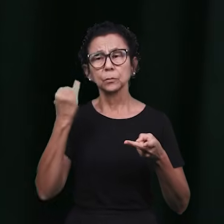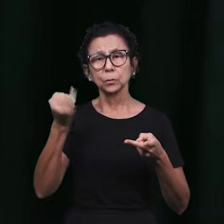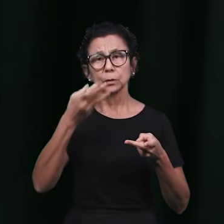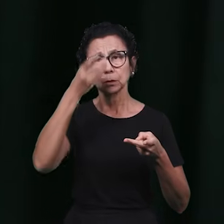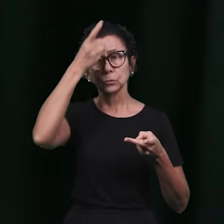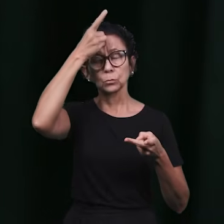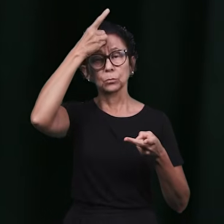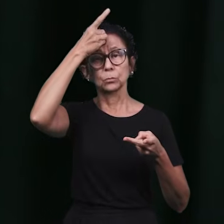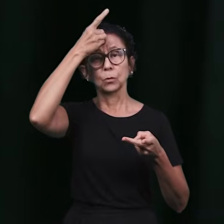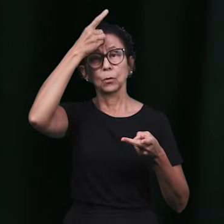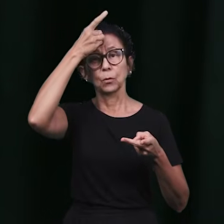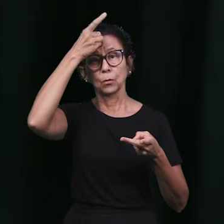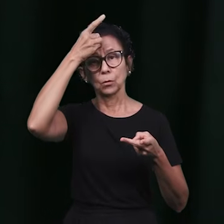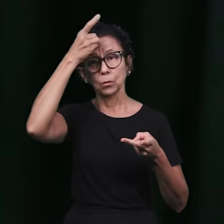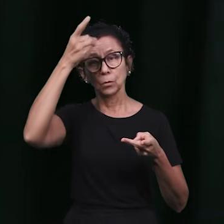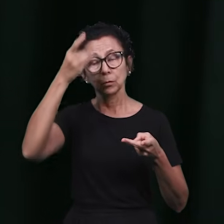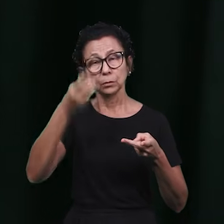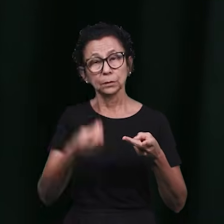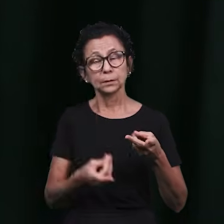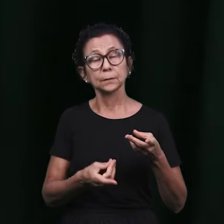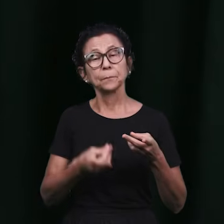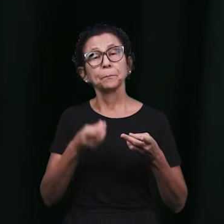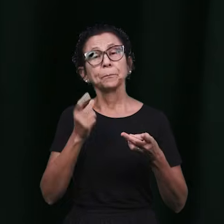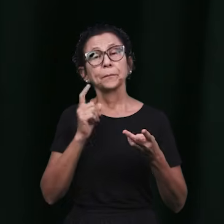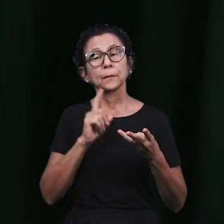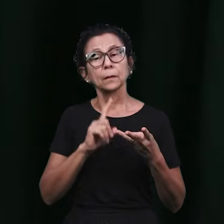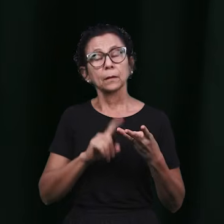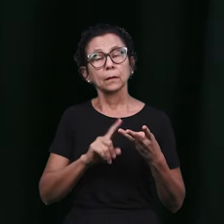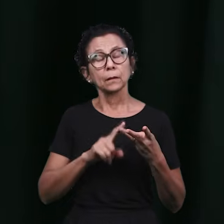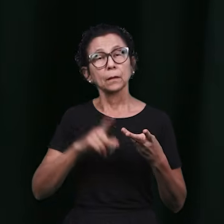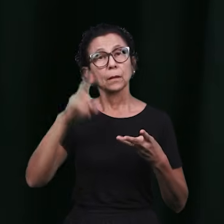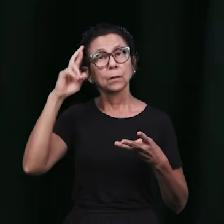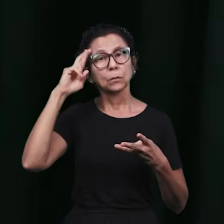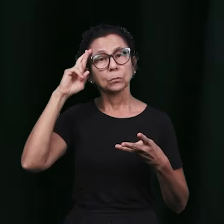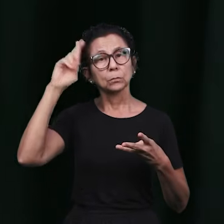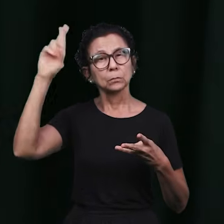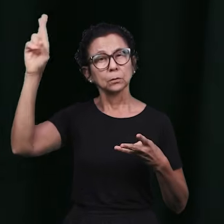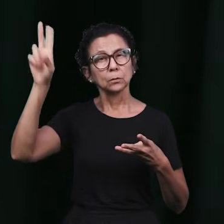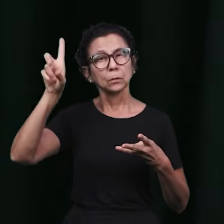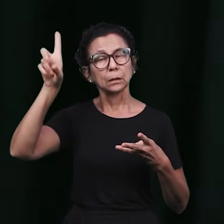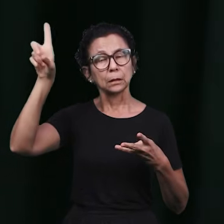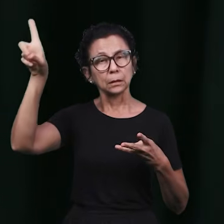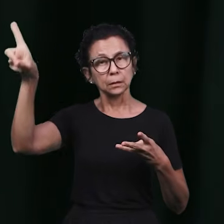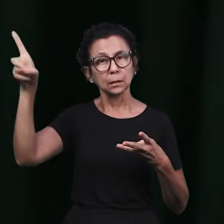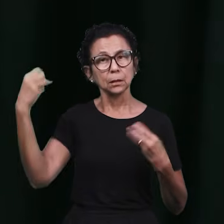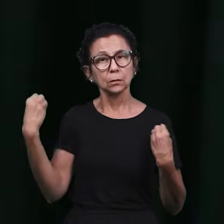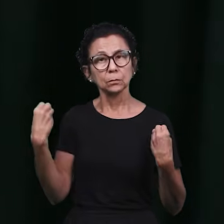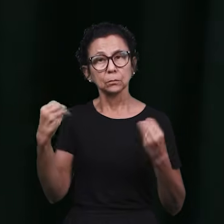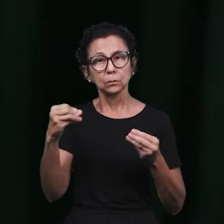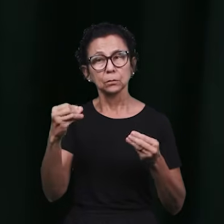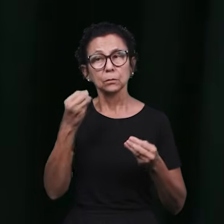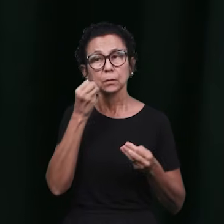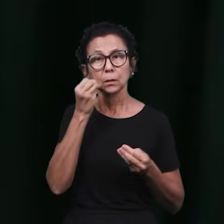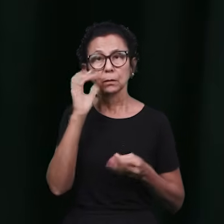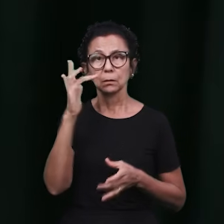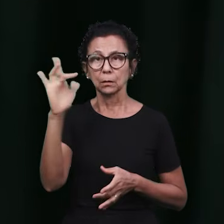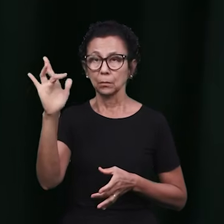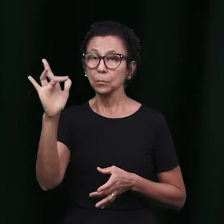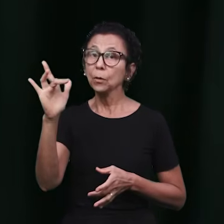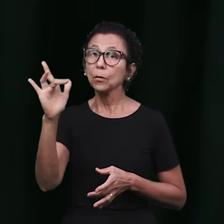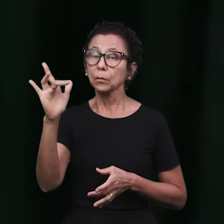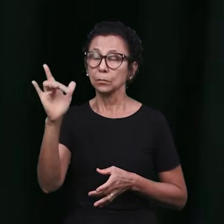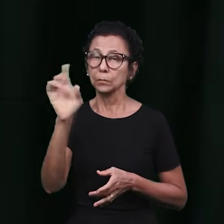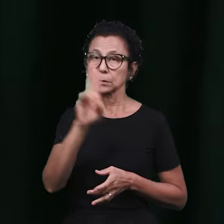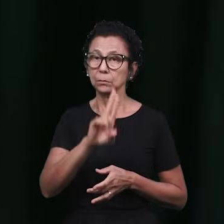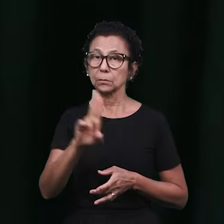2 dons sobre os demais dons, e o Senhor deu temor para nós sermos